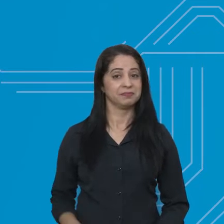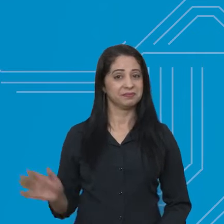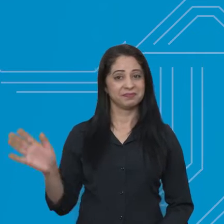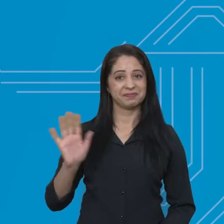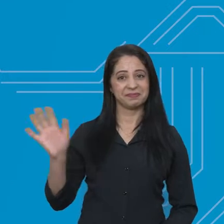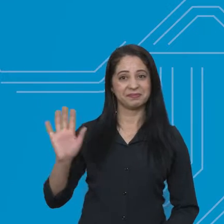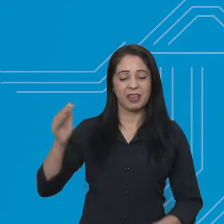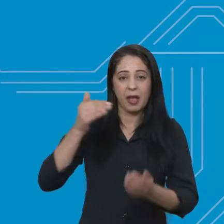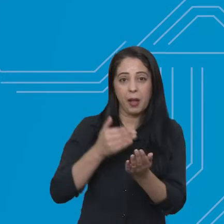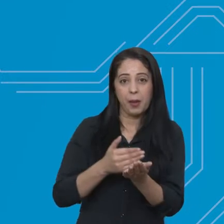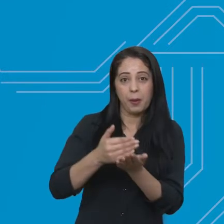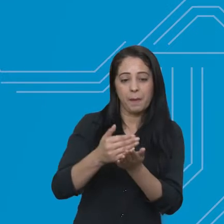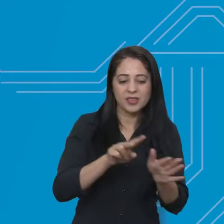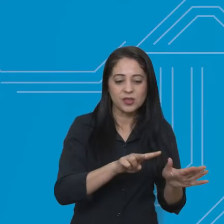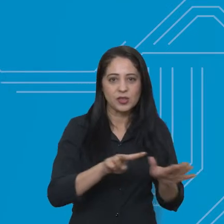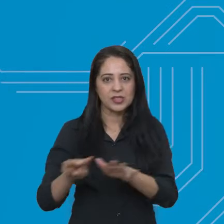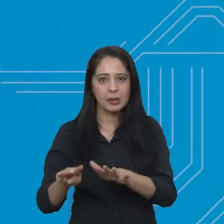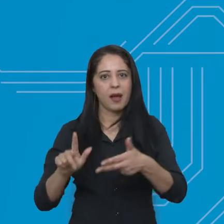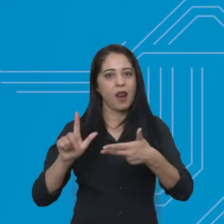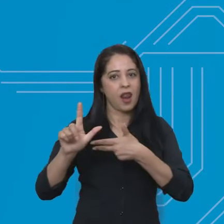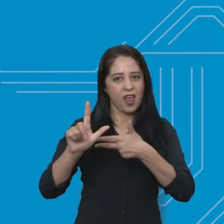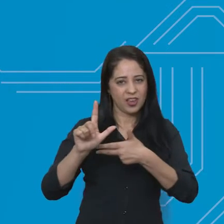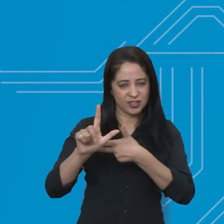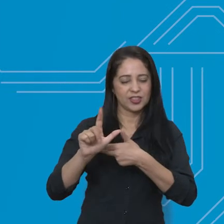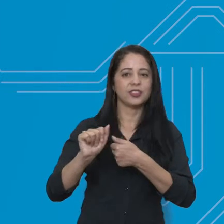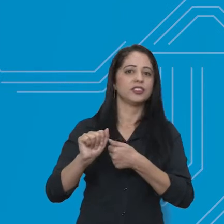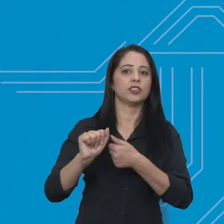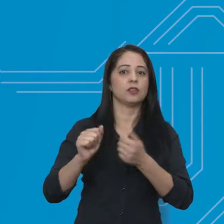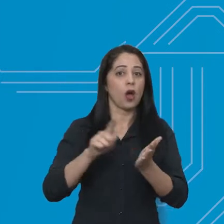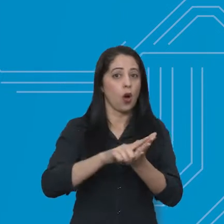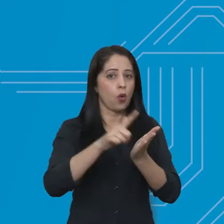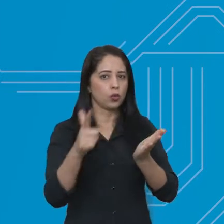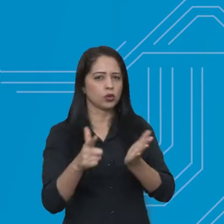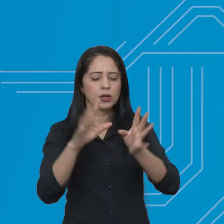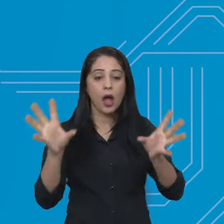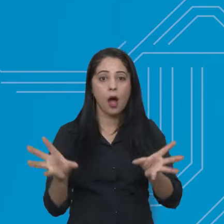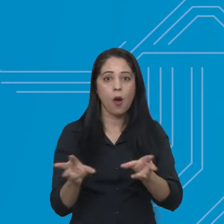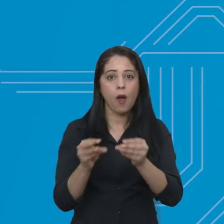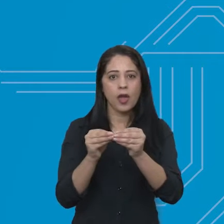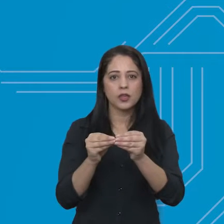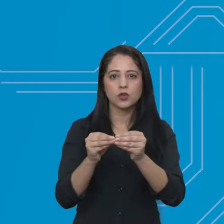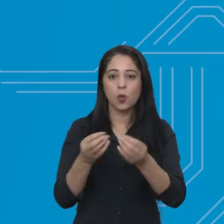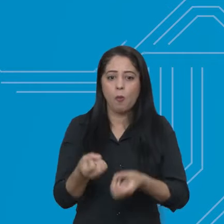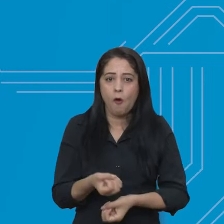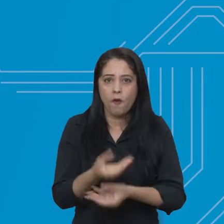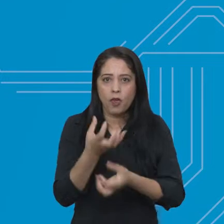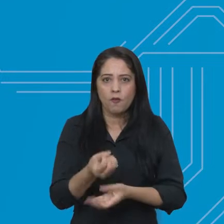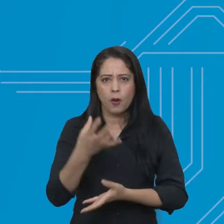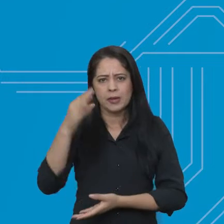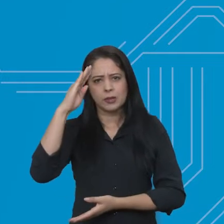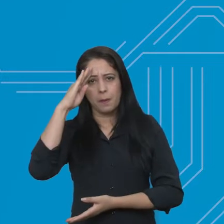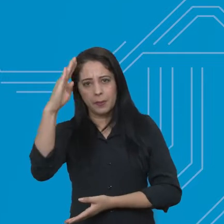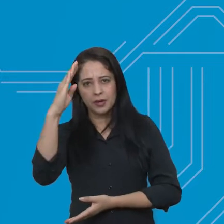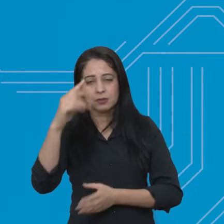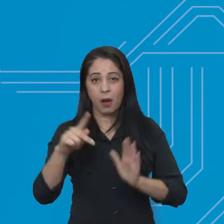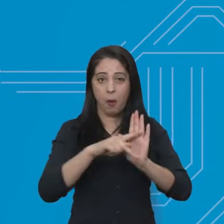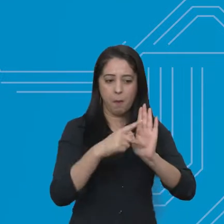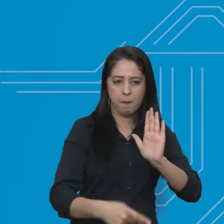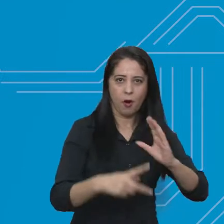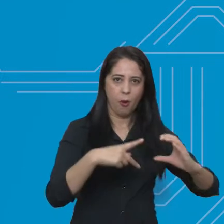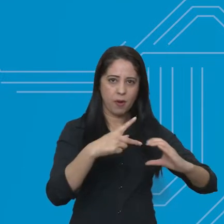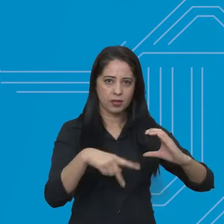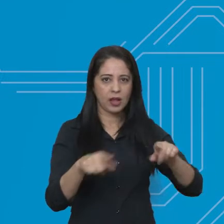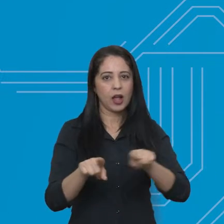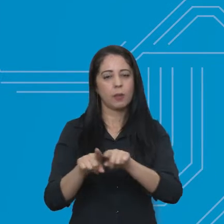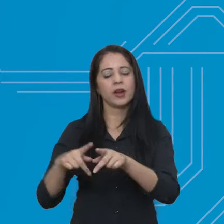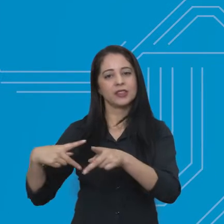Olá, está no ar o Semana Legislativa, nosso telejornal com um resumo das principais notícias que marcaram a semana